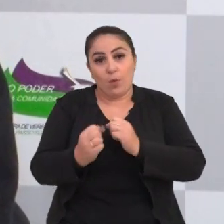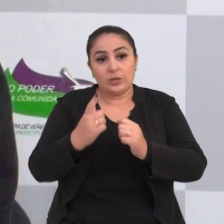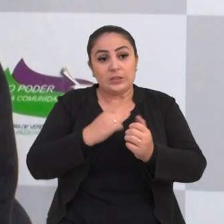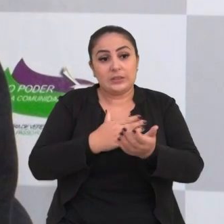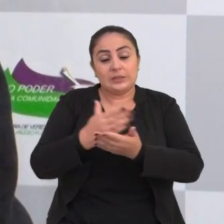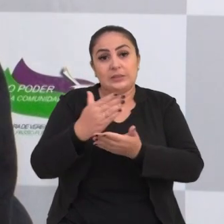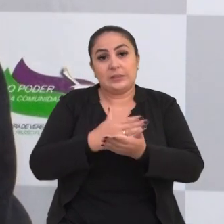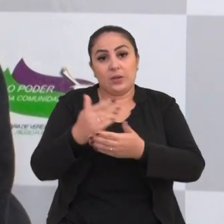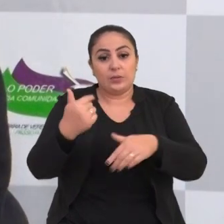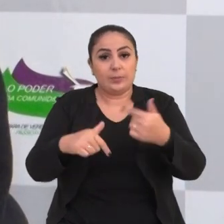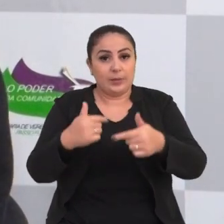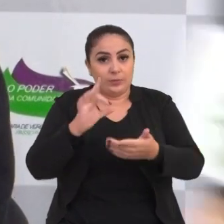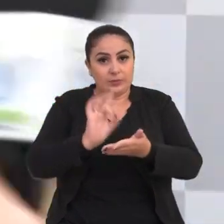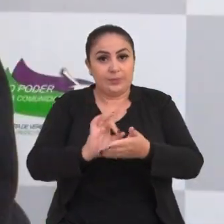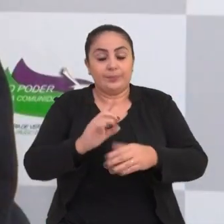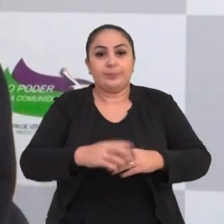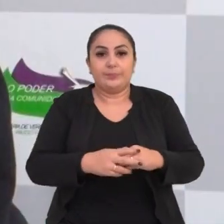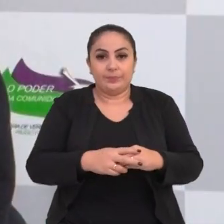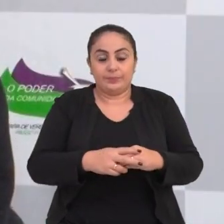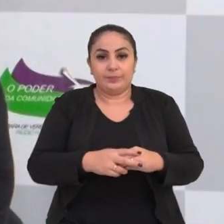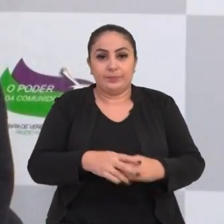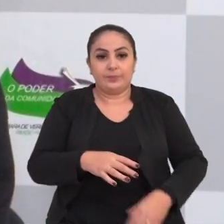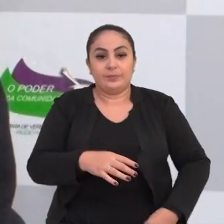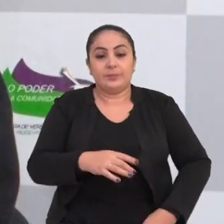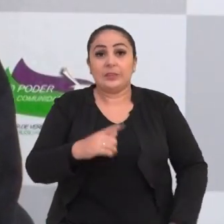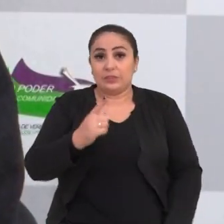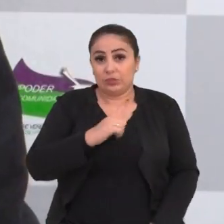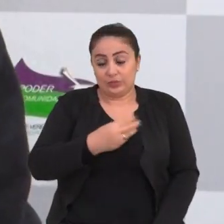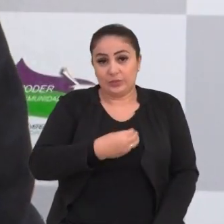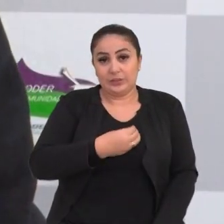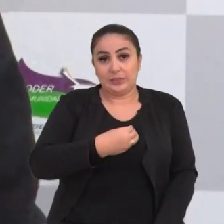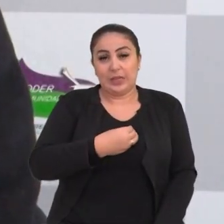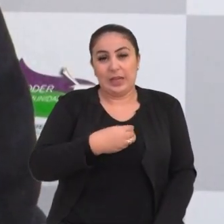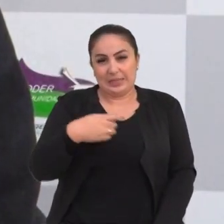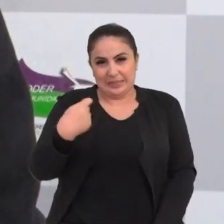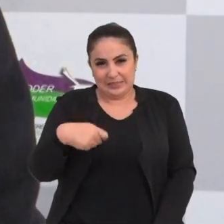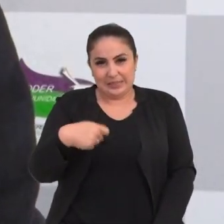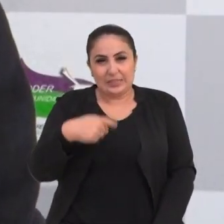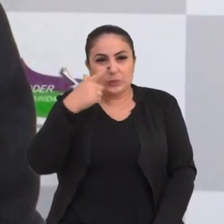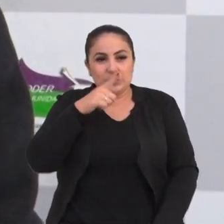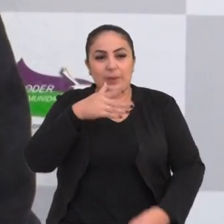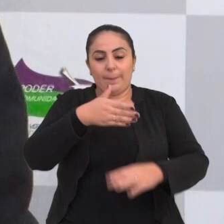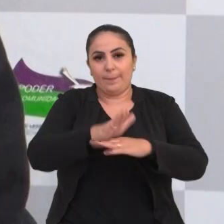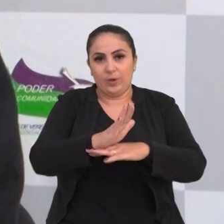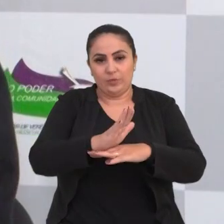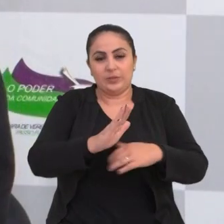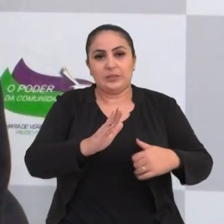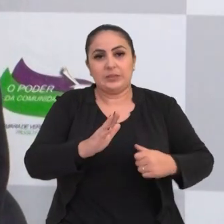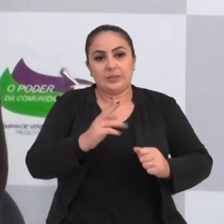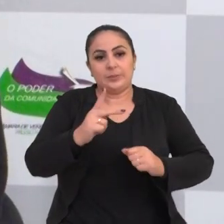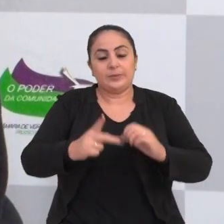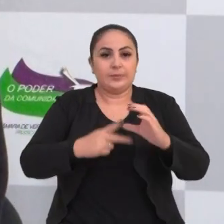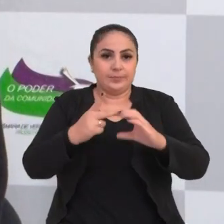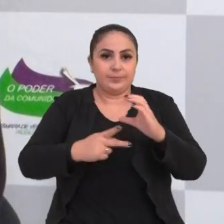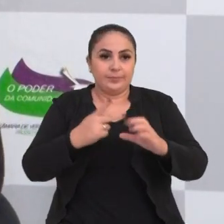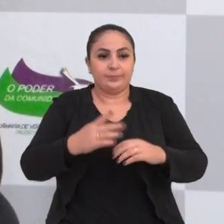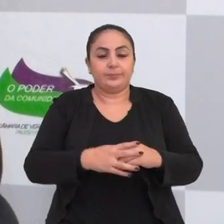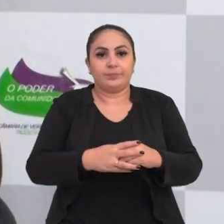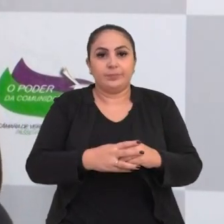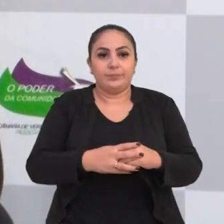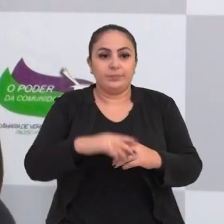podem, então, iniciar o trabalho de fato? Havia-se a necessidade da aprovação no